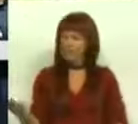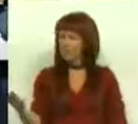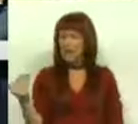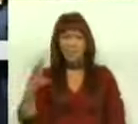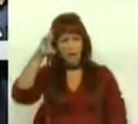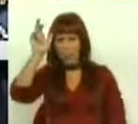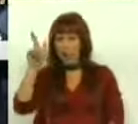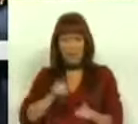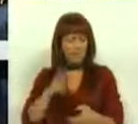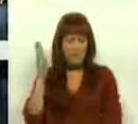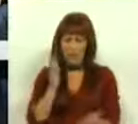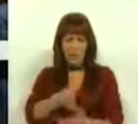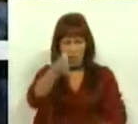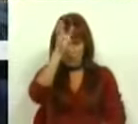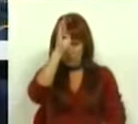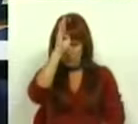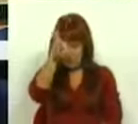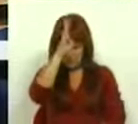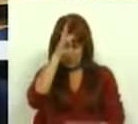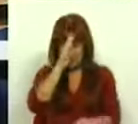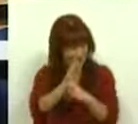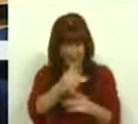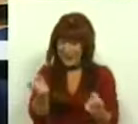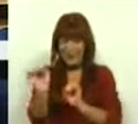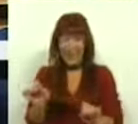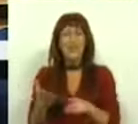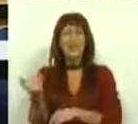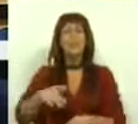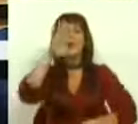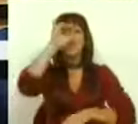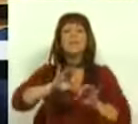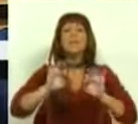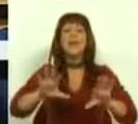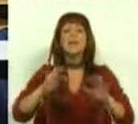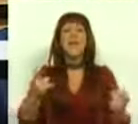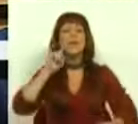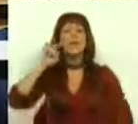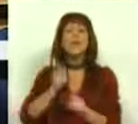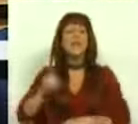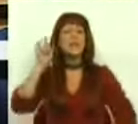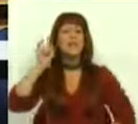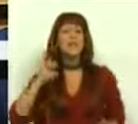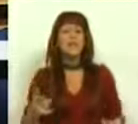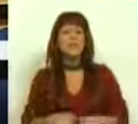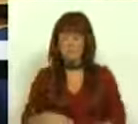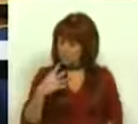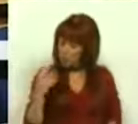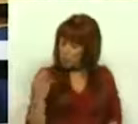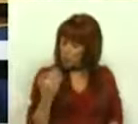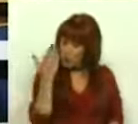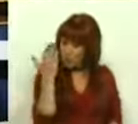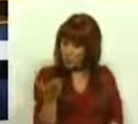chega a coragem e não chega a determinação. Governar nestas circunstâncias exige, acima de tudo,